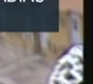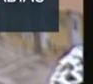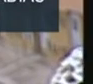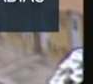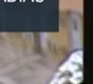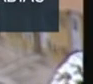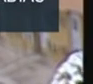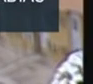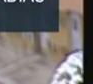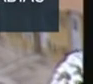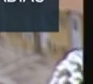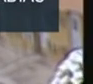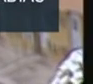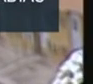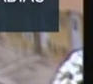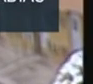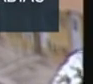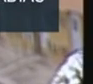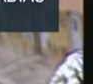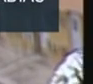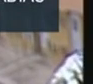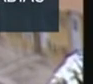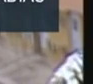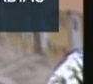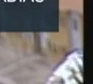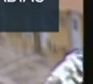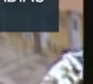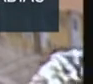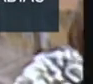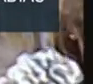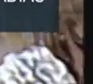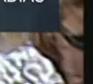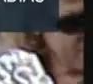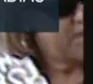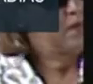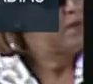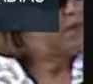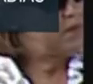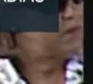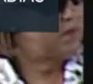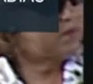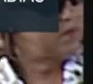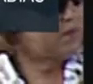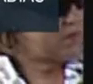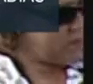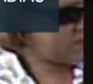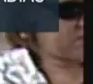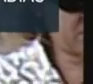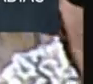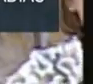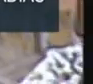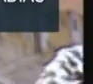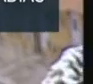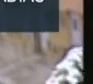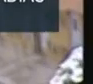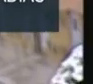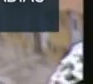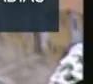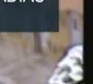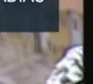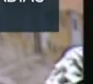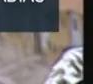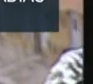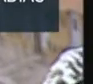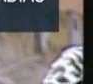que todos nós todos nós temos sim o dever de nos unir para